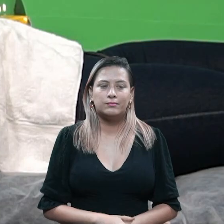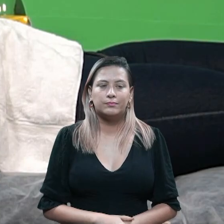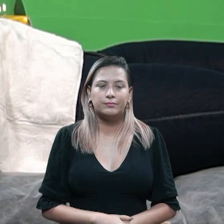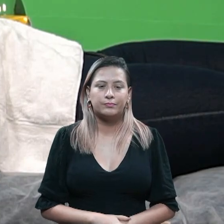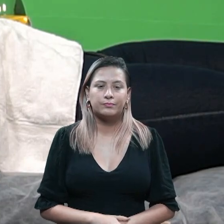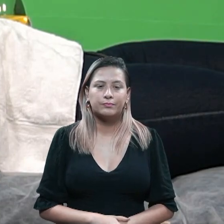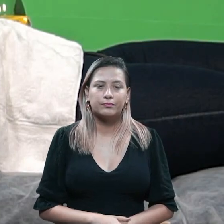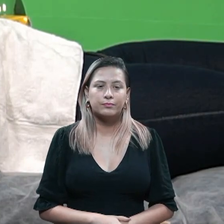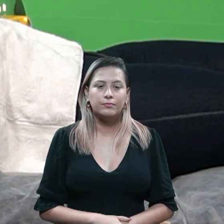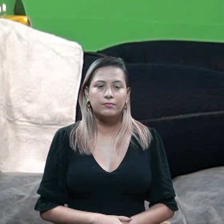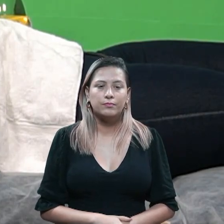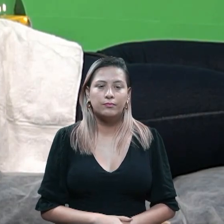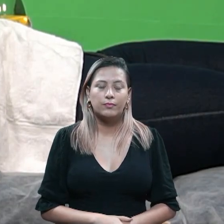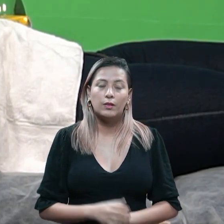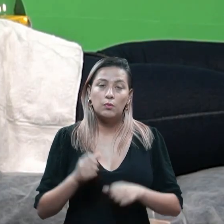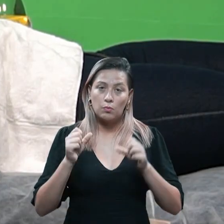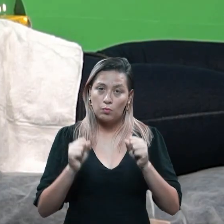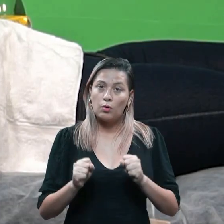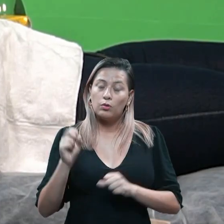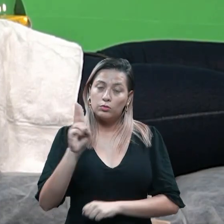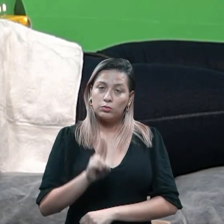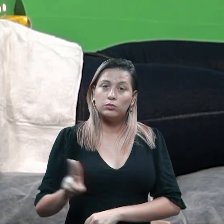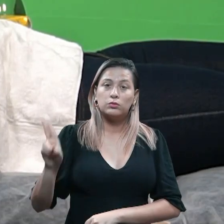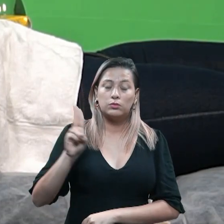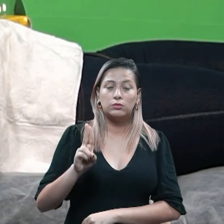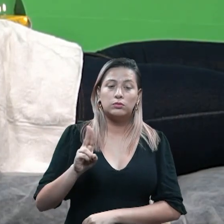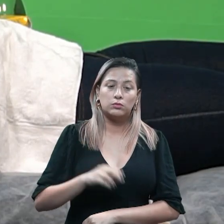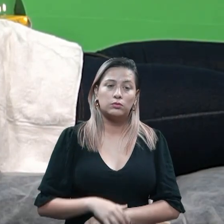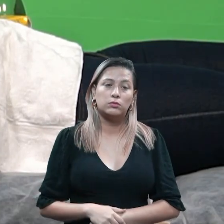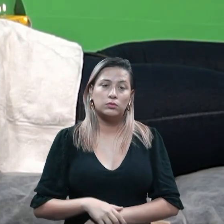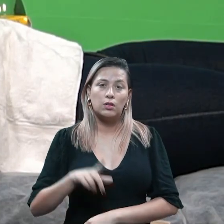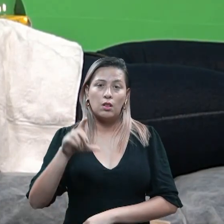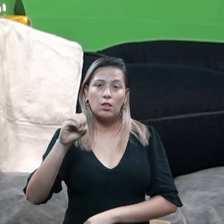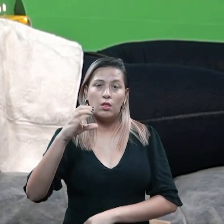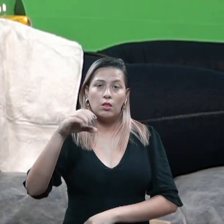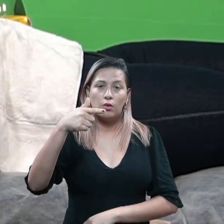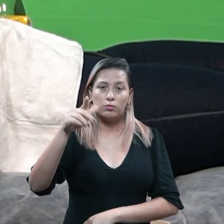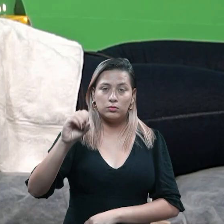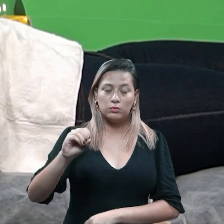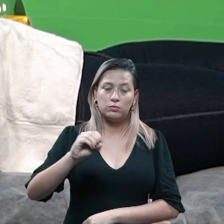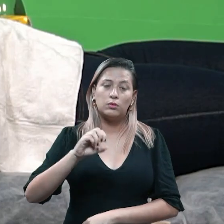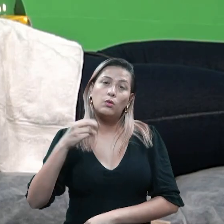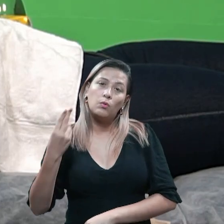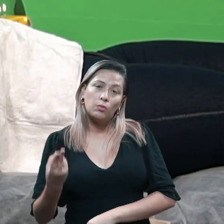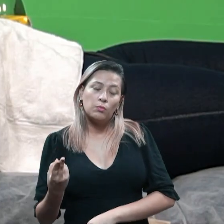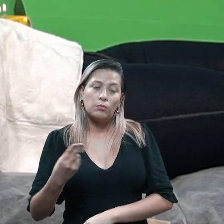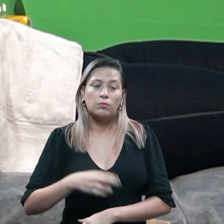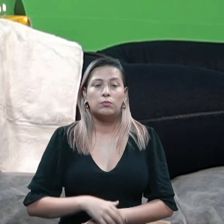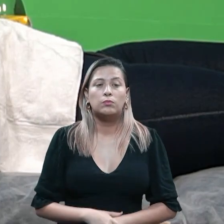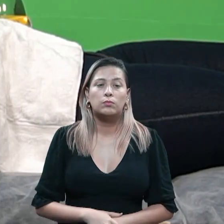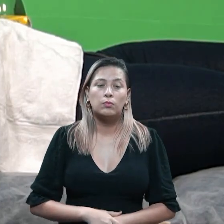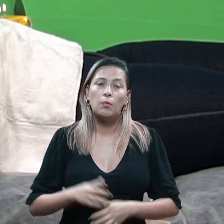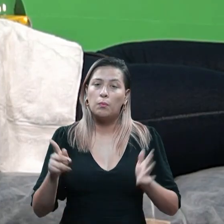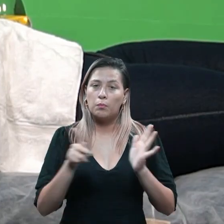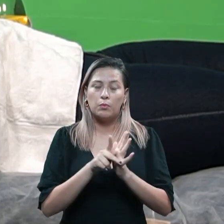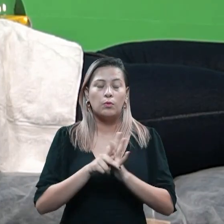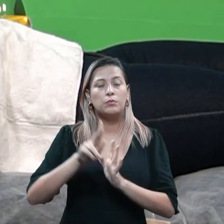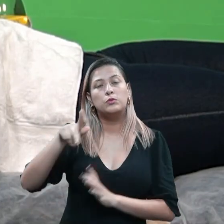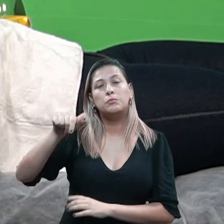Ela pode ser feita com a loção de trietanolamina, ou com loção de